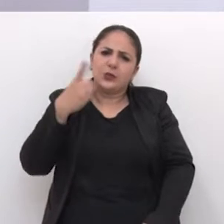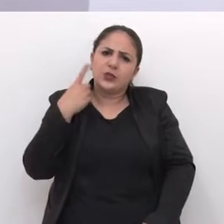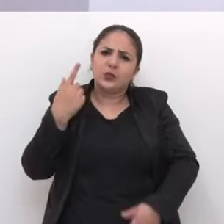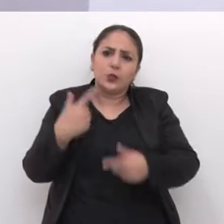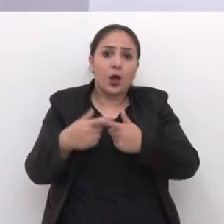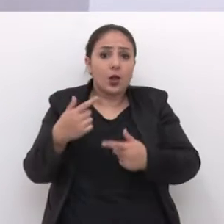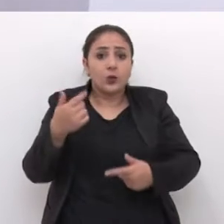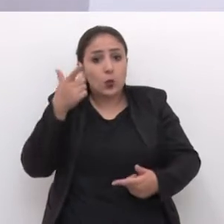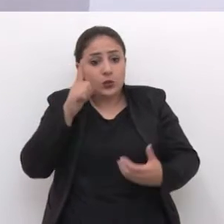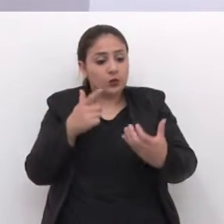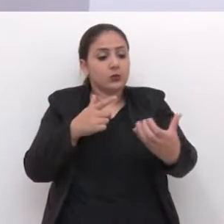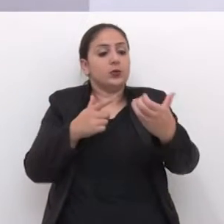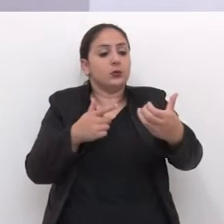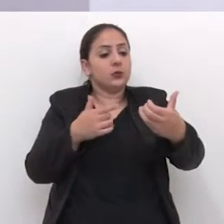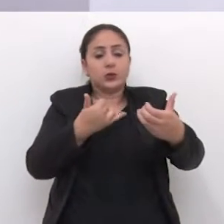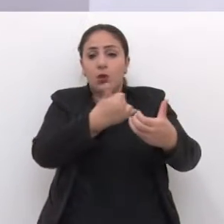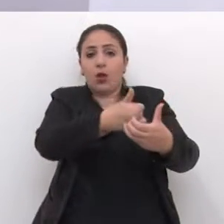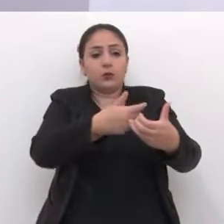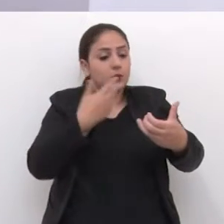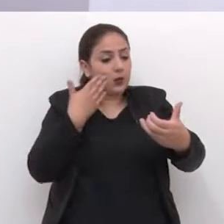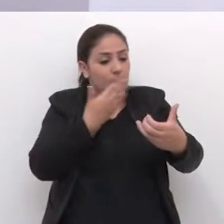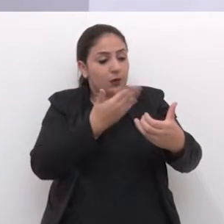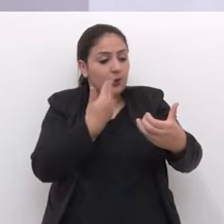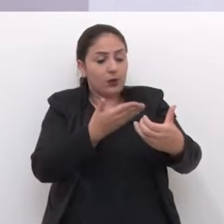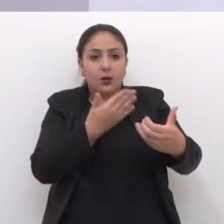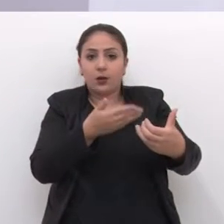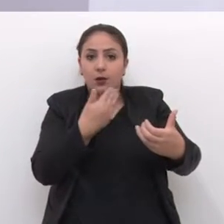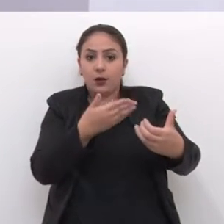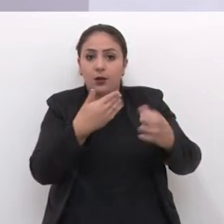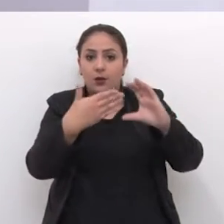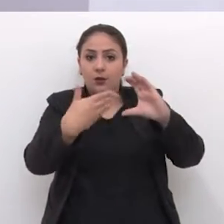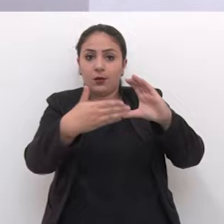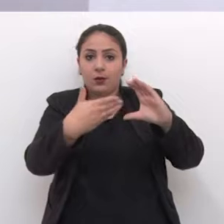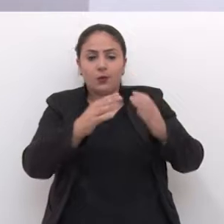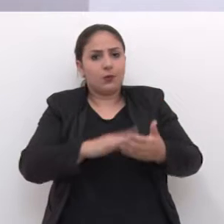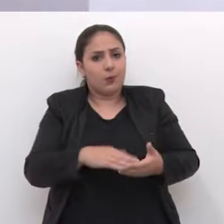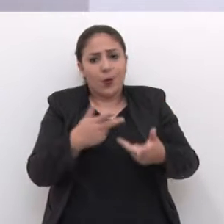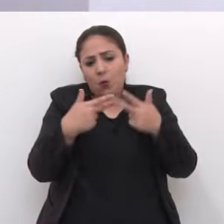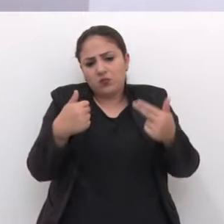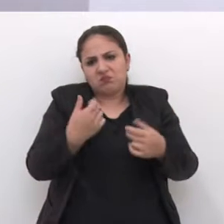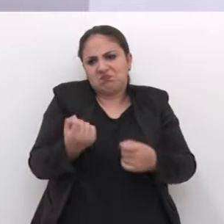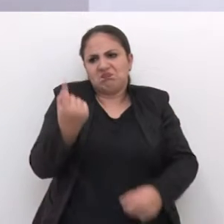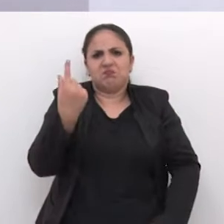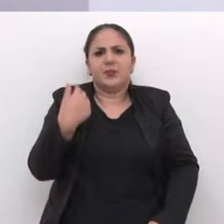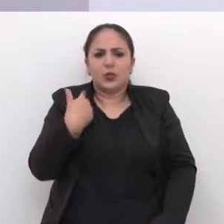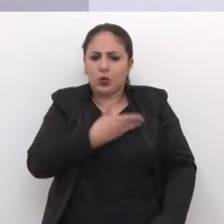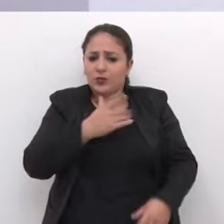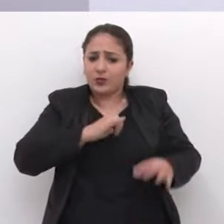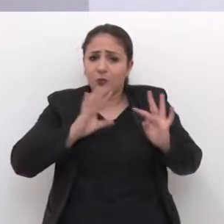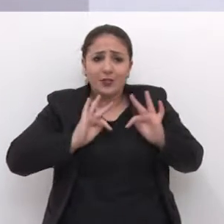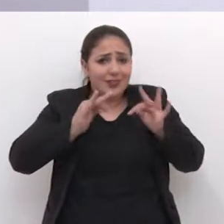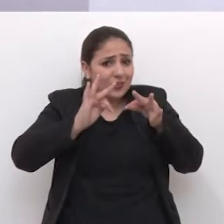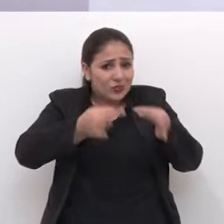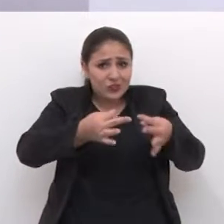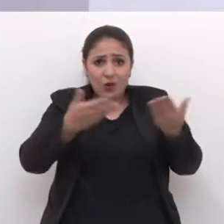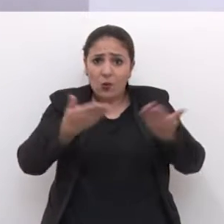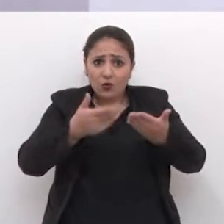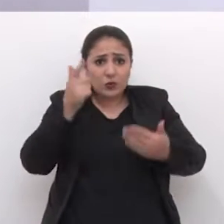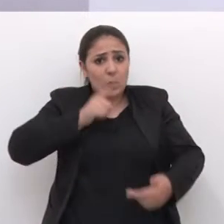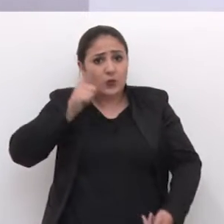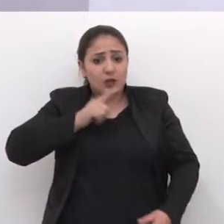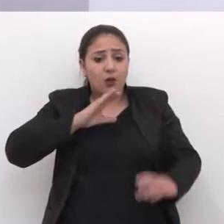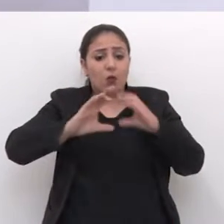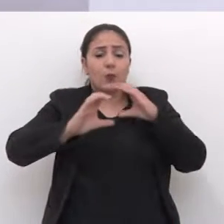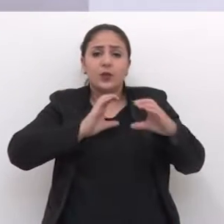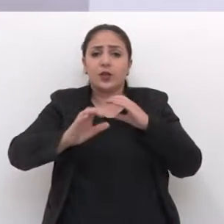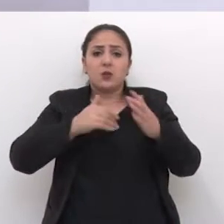o teu deputado pelo celular enxergando a cara dele ali. Entendeu? Então, eu acho que isso é uma coisa muito estranha. Nós temos a tecnologia nos